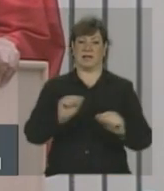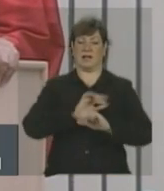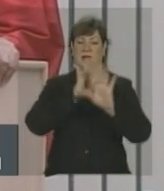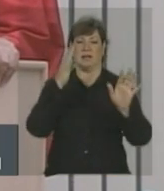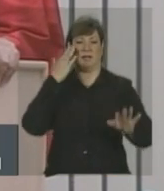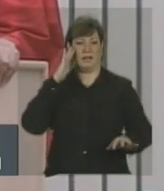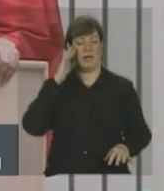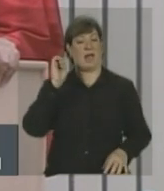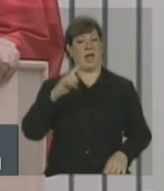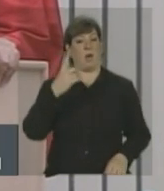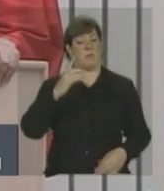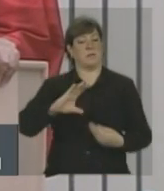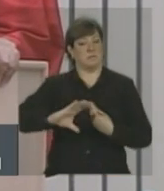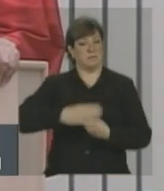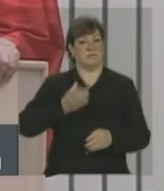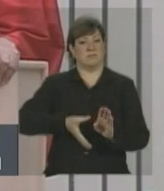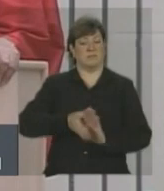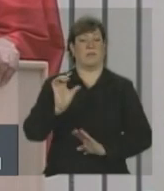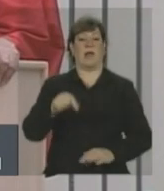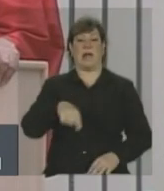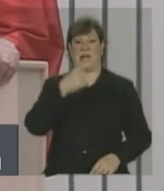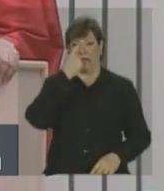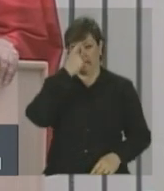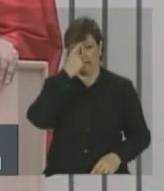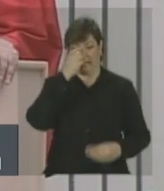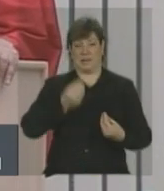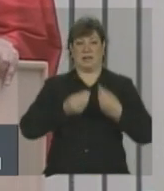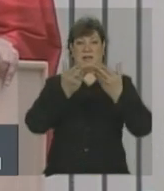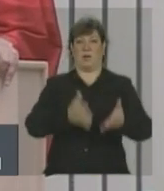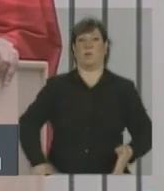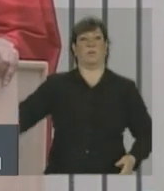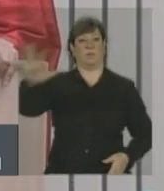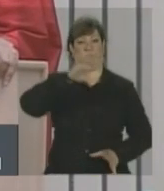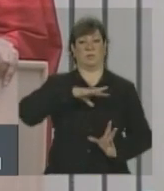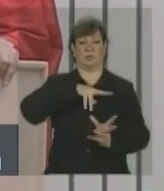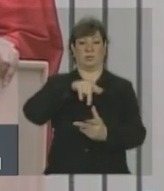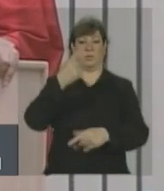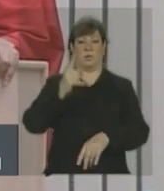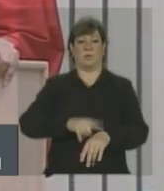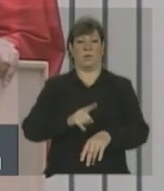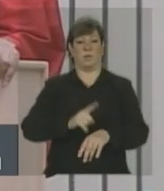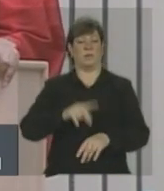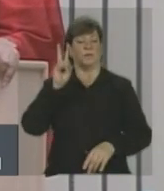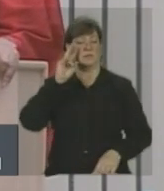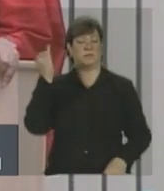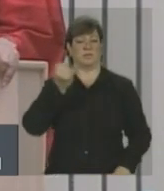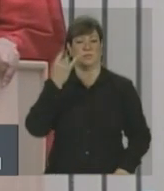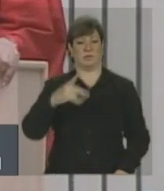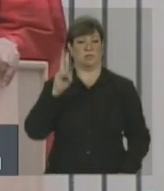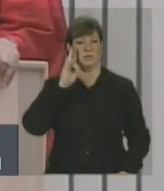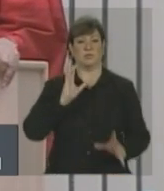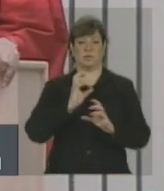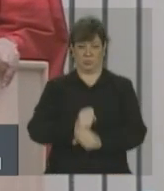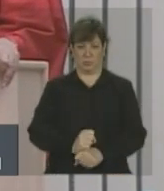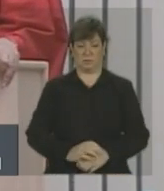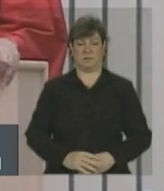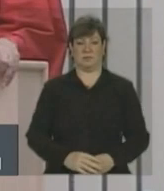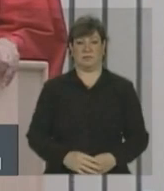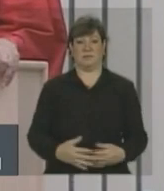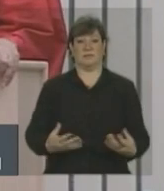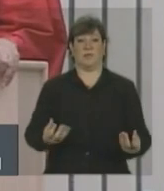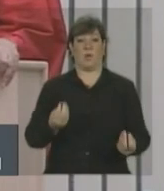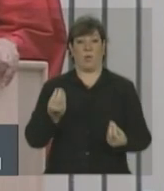é uma lição que a Índia deu ao mundo em um momento crucial de sua história. Como